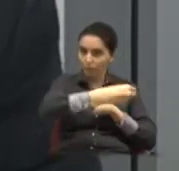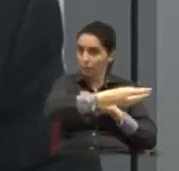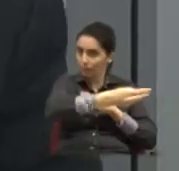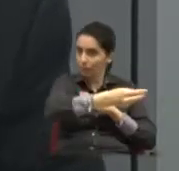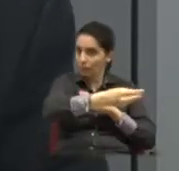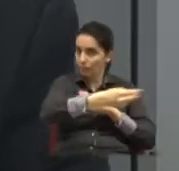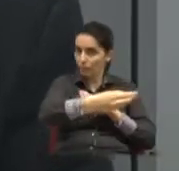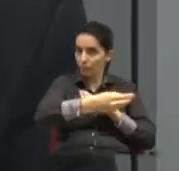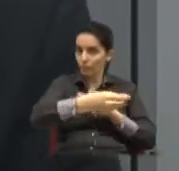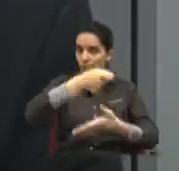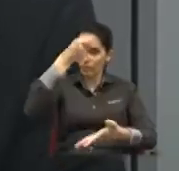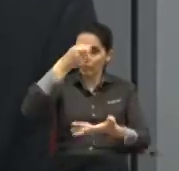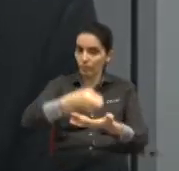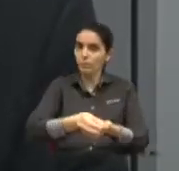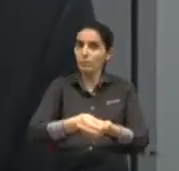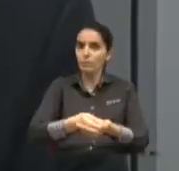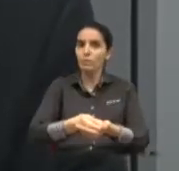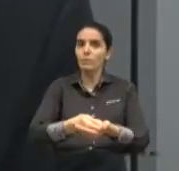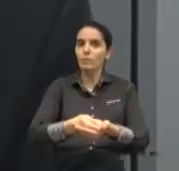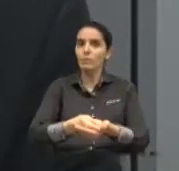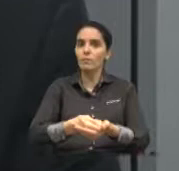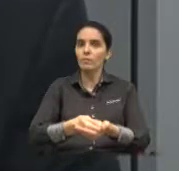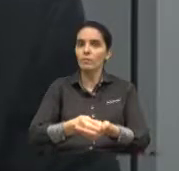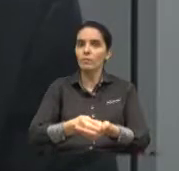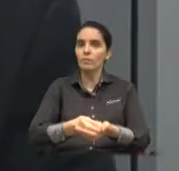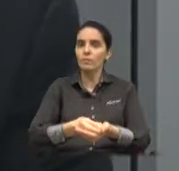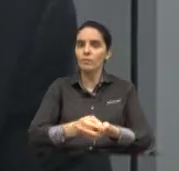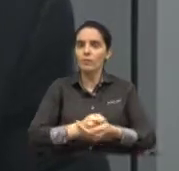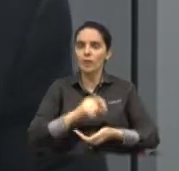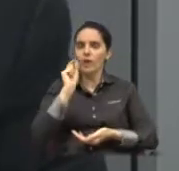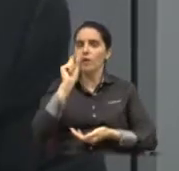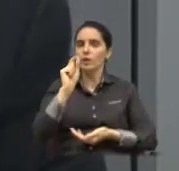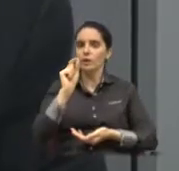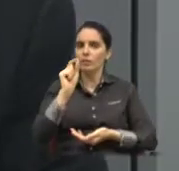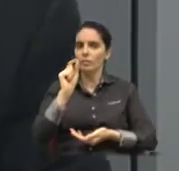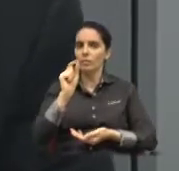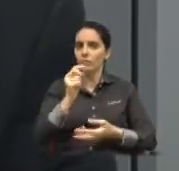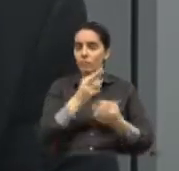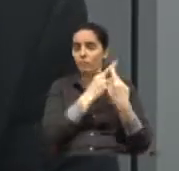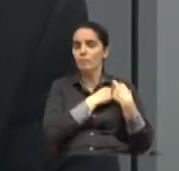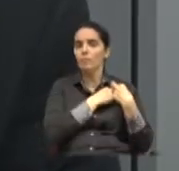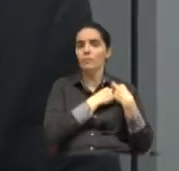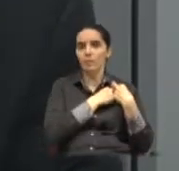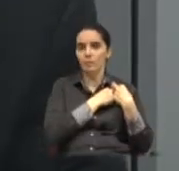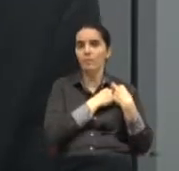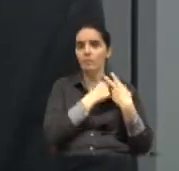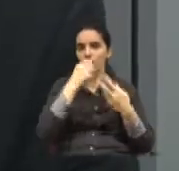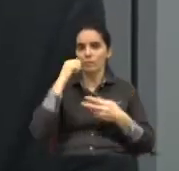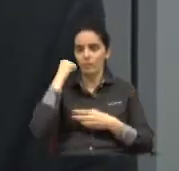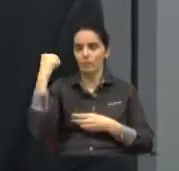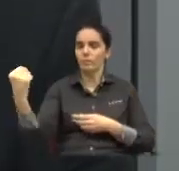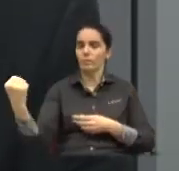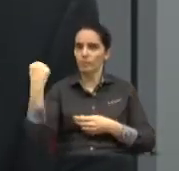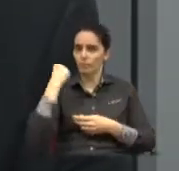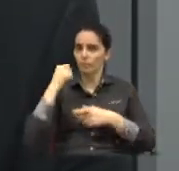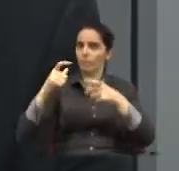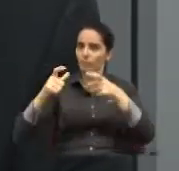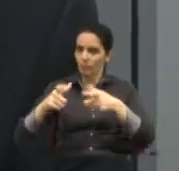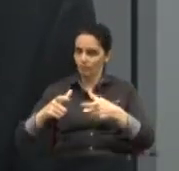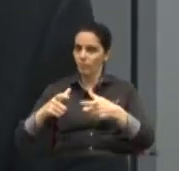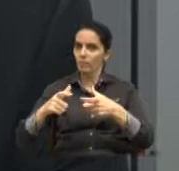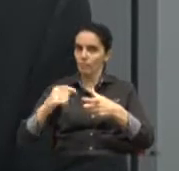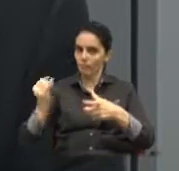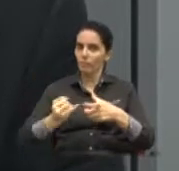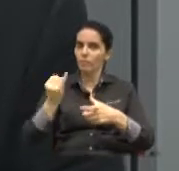a exigirmos das autoridades competentes, das academias, enfim, de todos os meios possíveis para